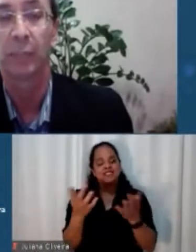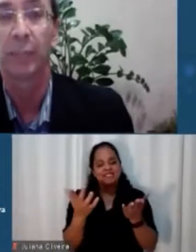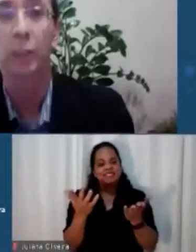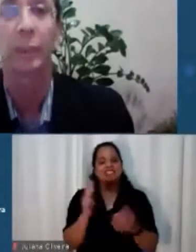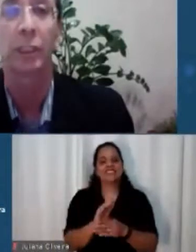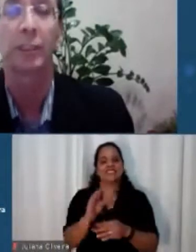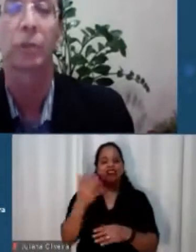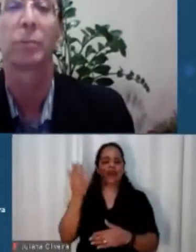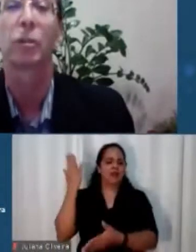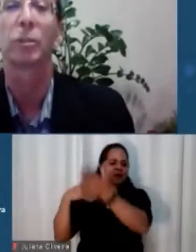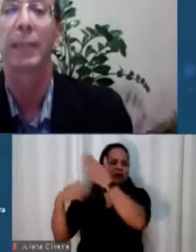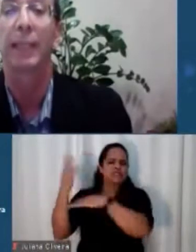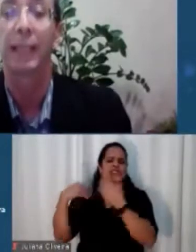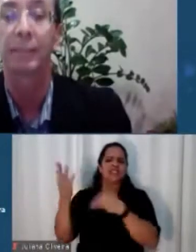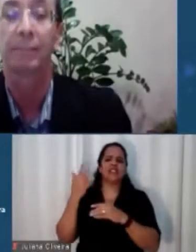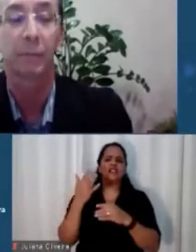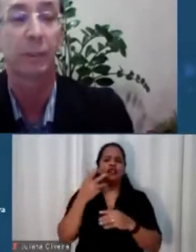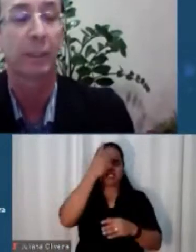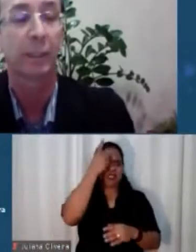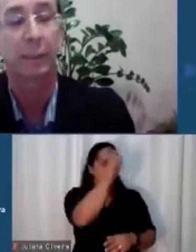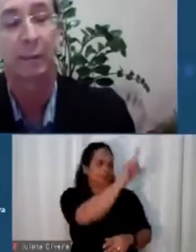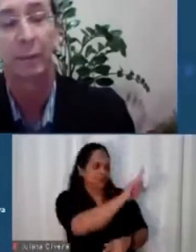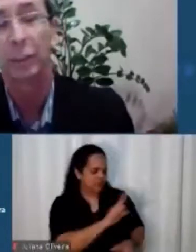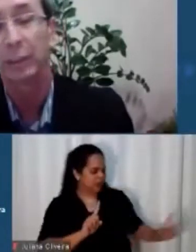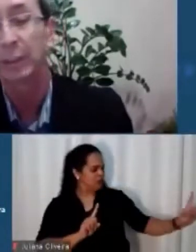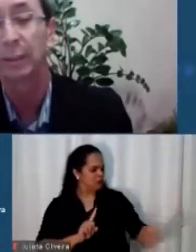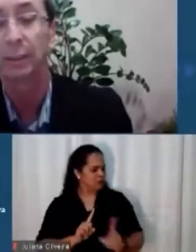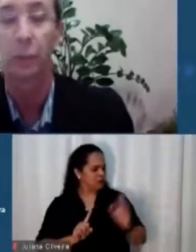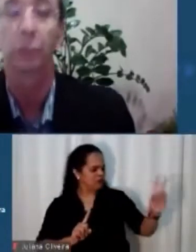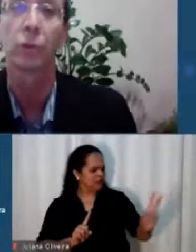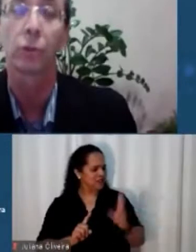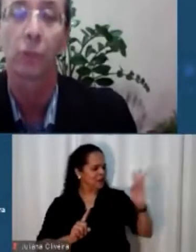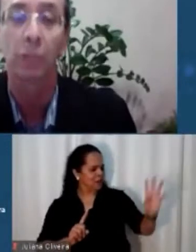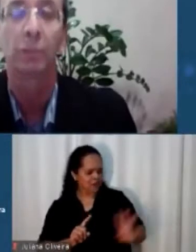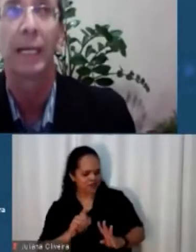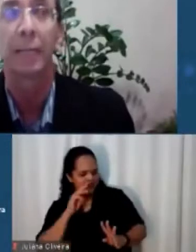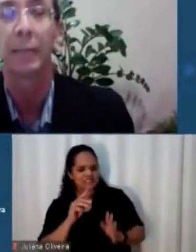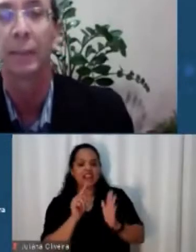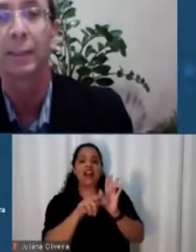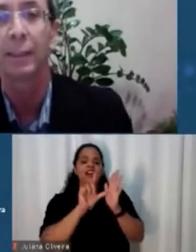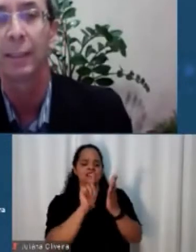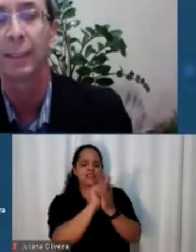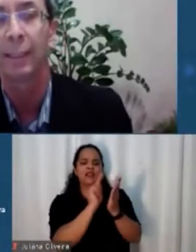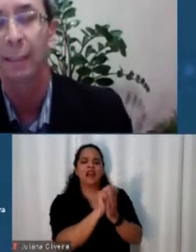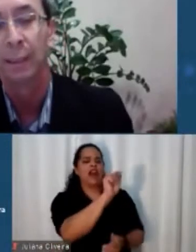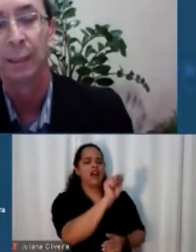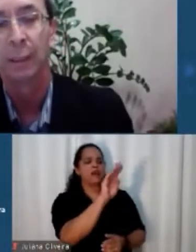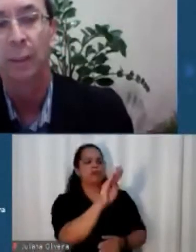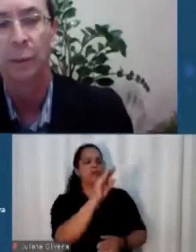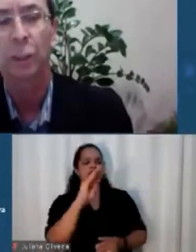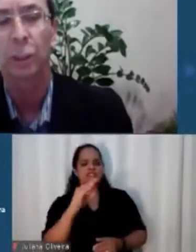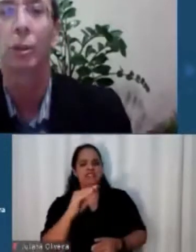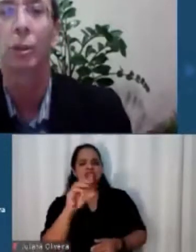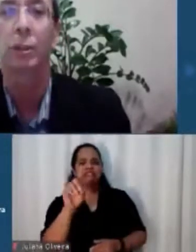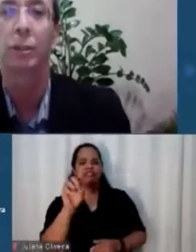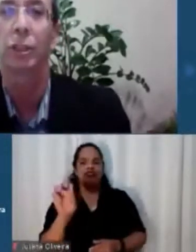atendimento pré-hospitalar tinha antigo protocolo A, B, C, D, E, e hoje mudou, e